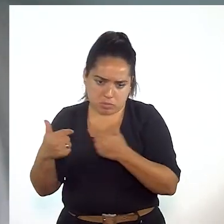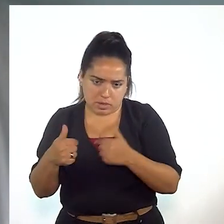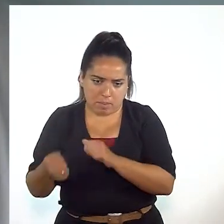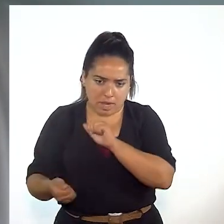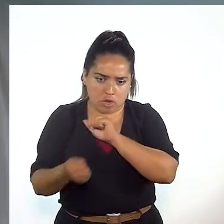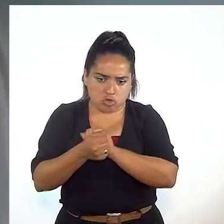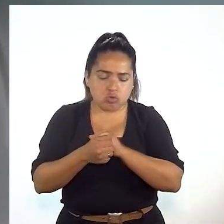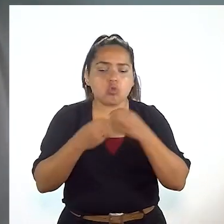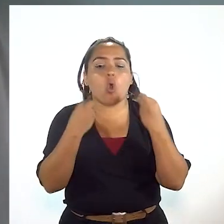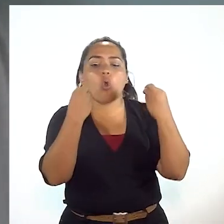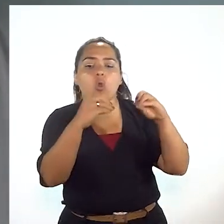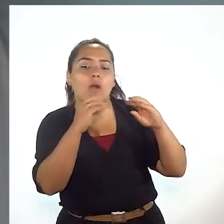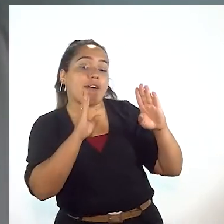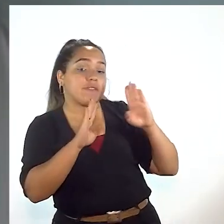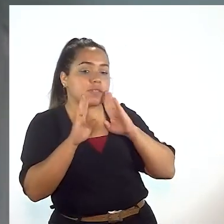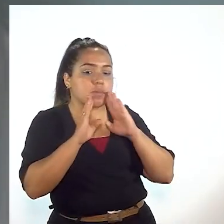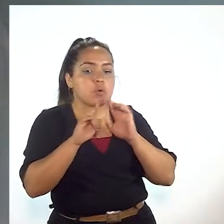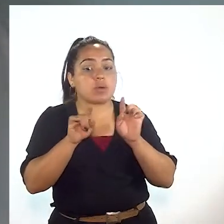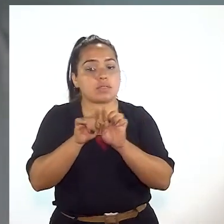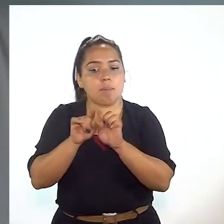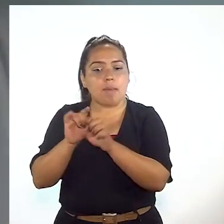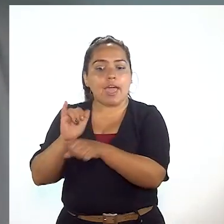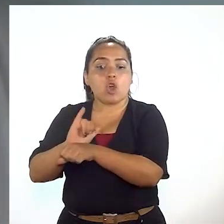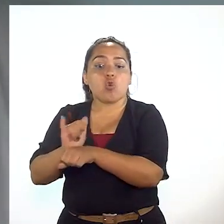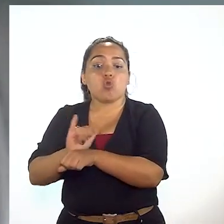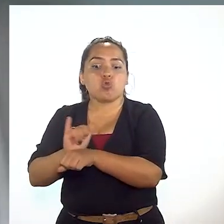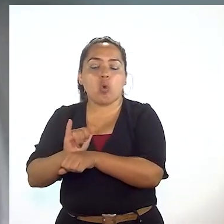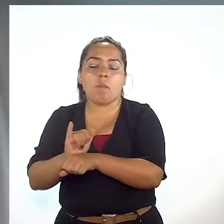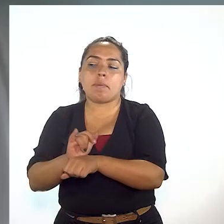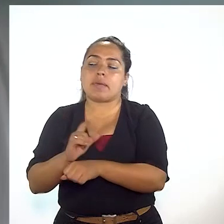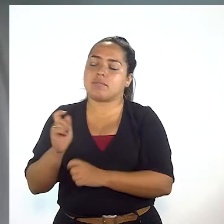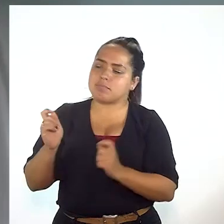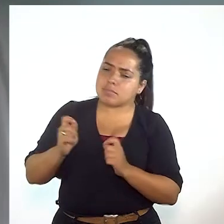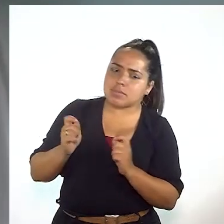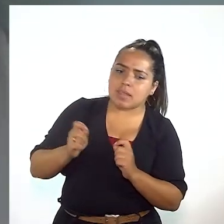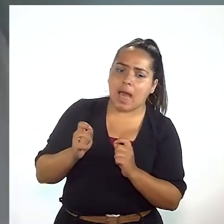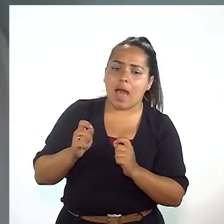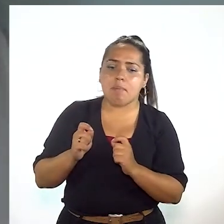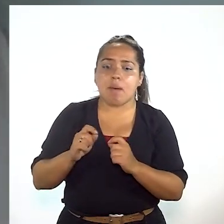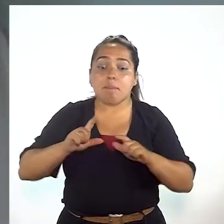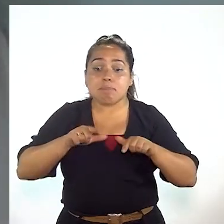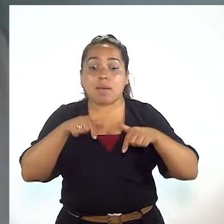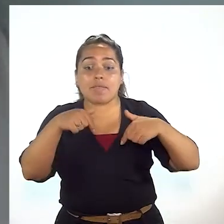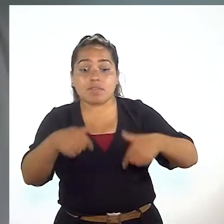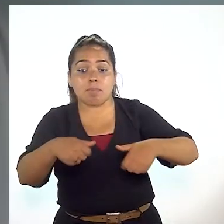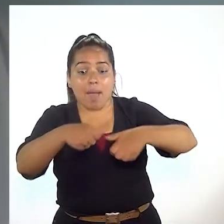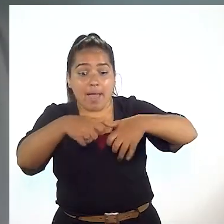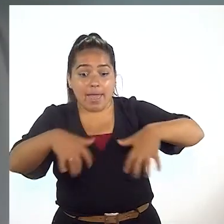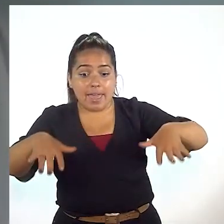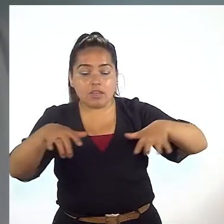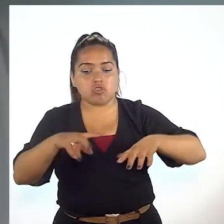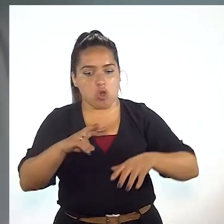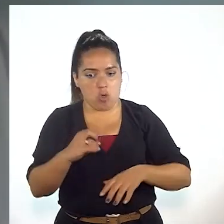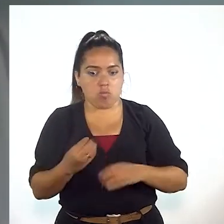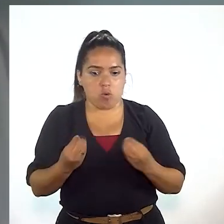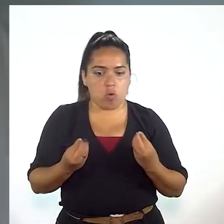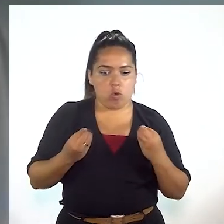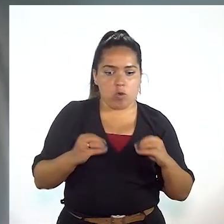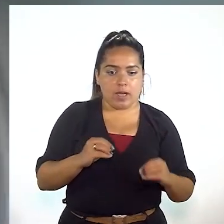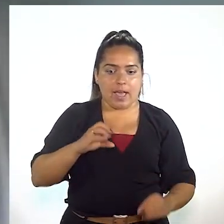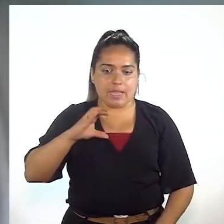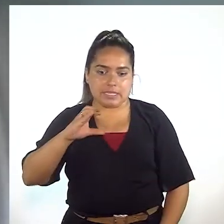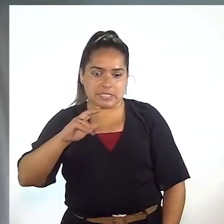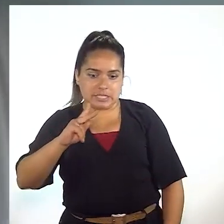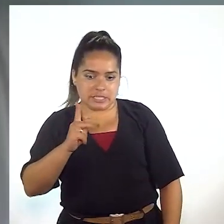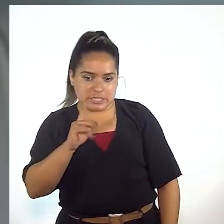YouTube, sobre o interesse, né, de vocês, empreendedoras, quem está assistindo a gente, de participar dessa